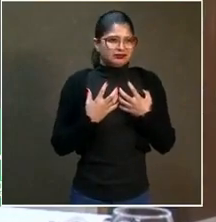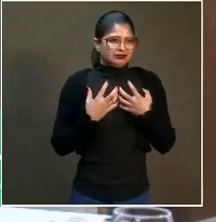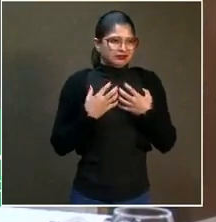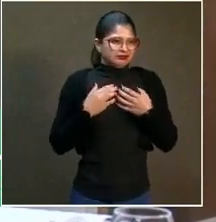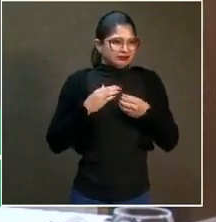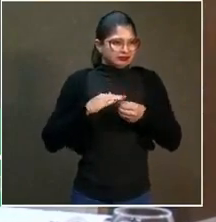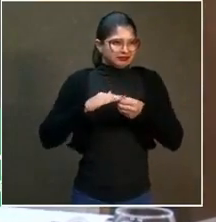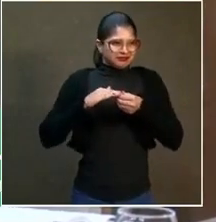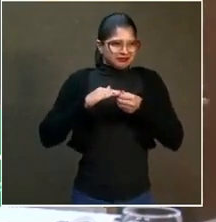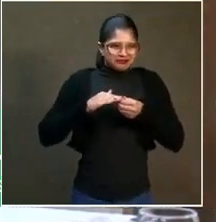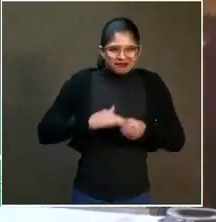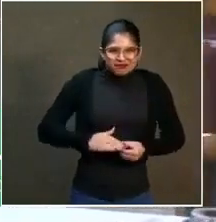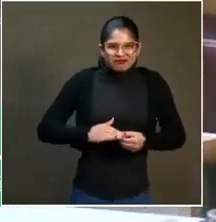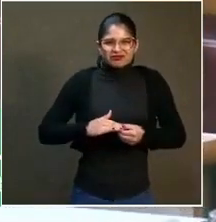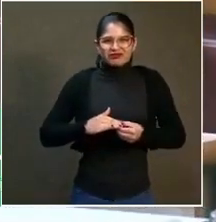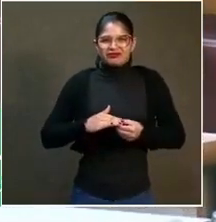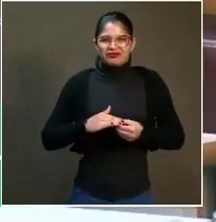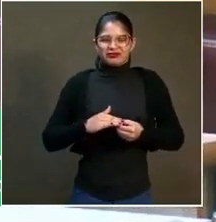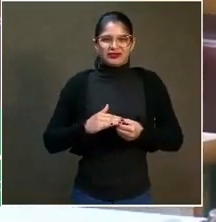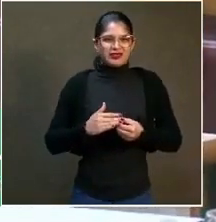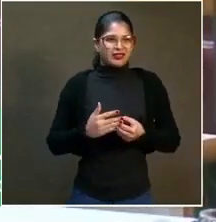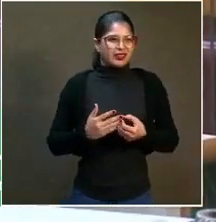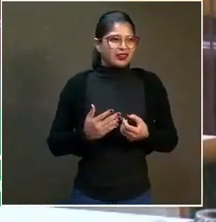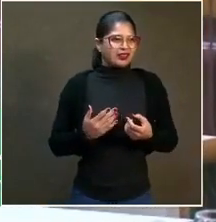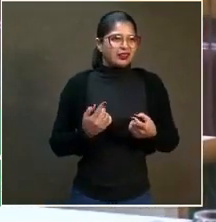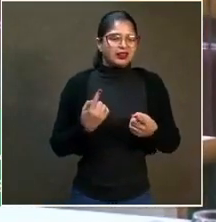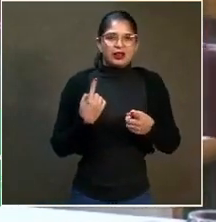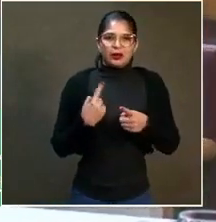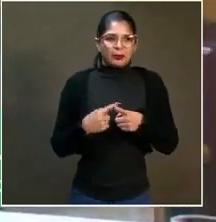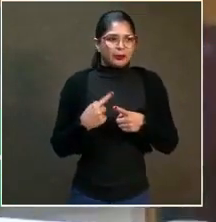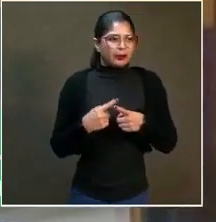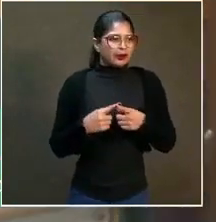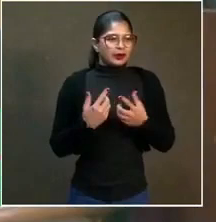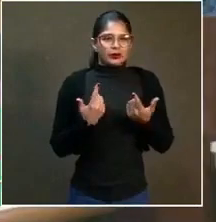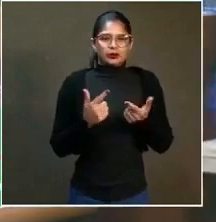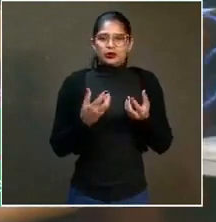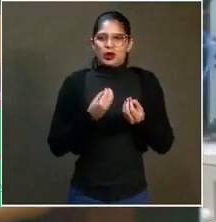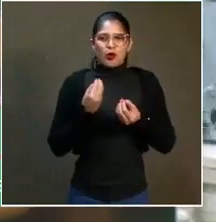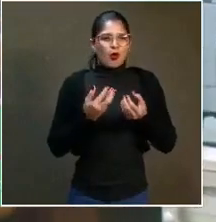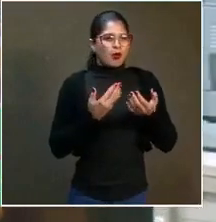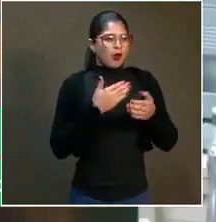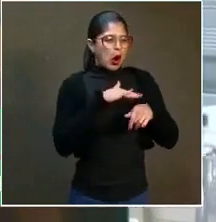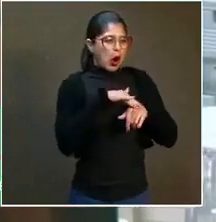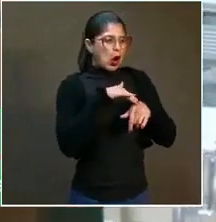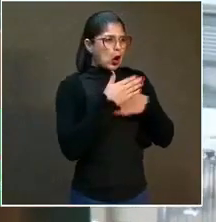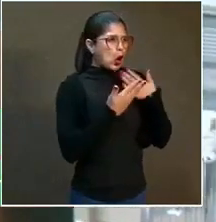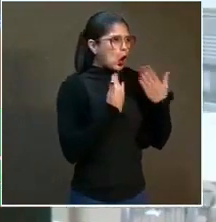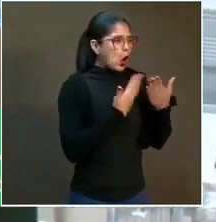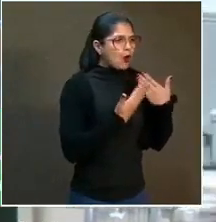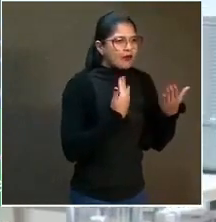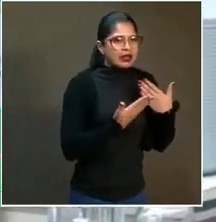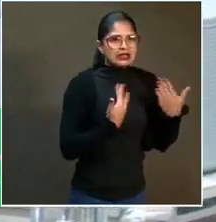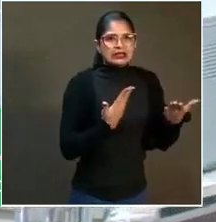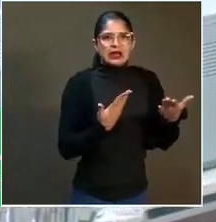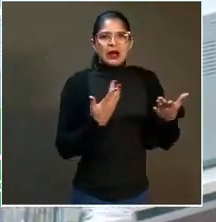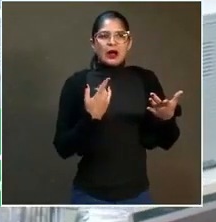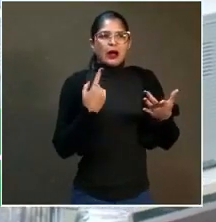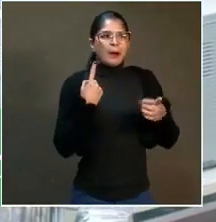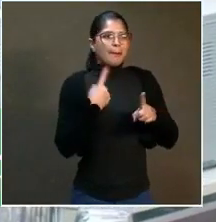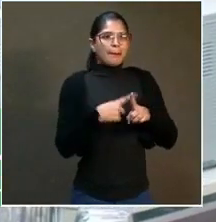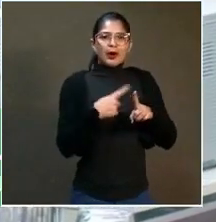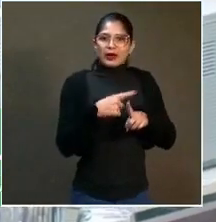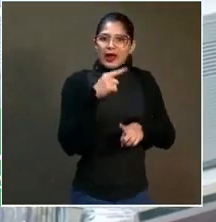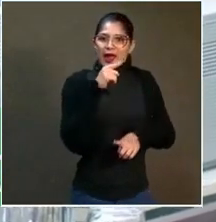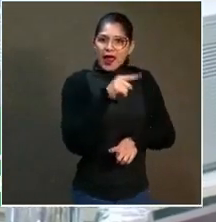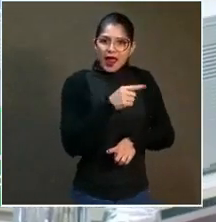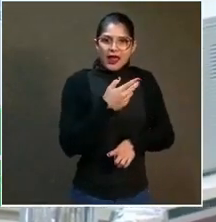Não dava para conversar quando o Cássio dava. A conversa dele era infantil. Ele só falava de relacionamento. Relacionamento de quem?